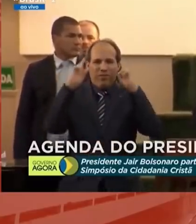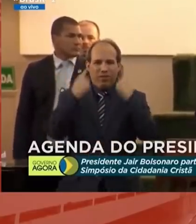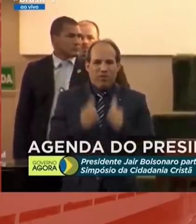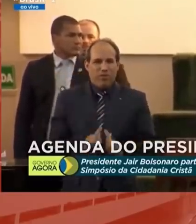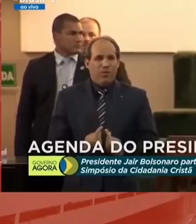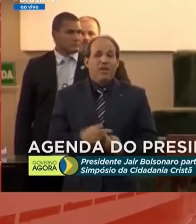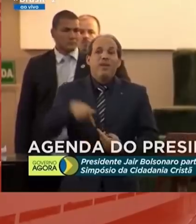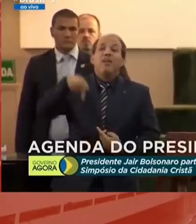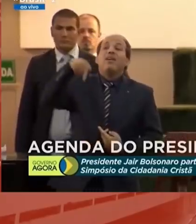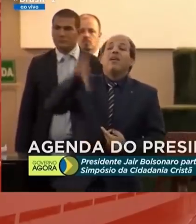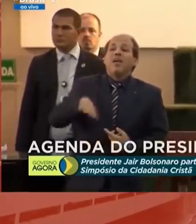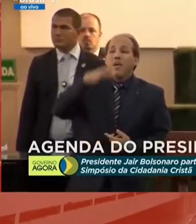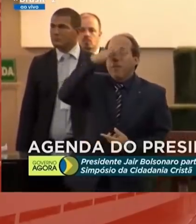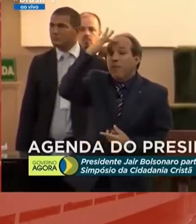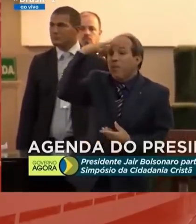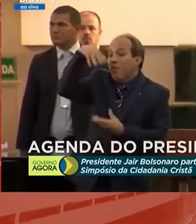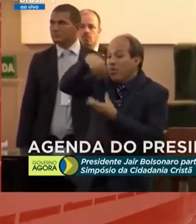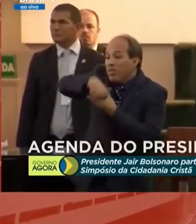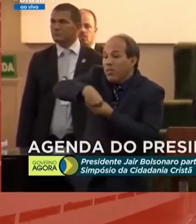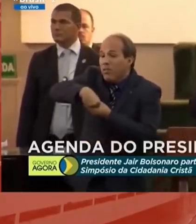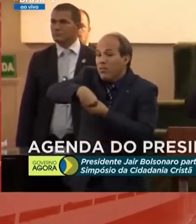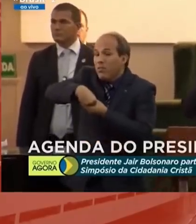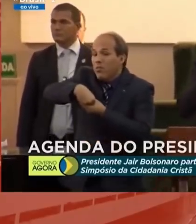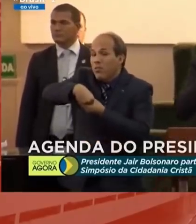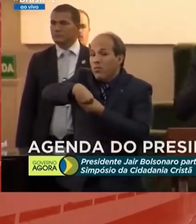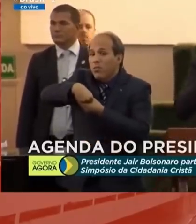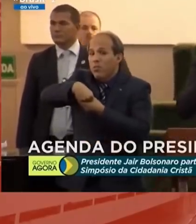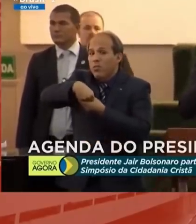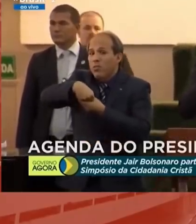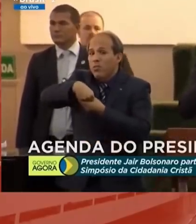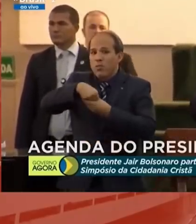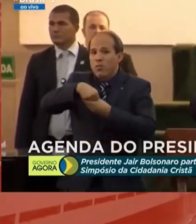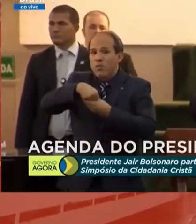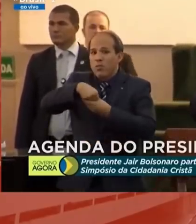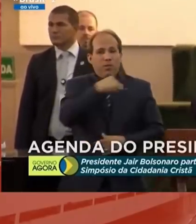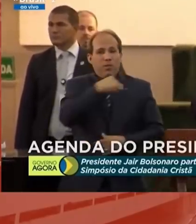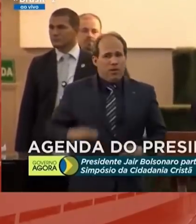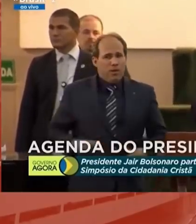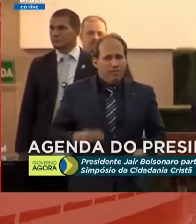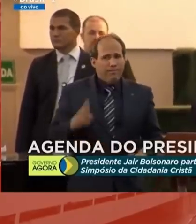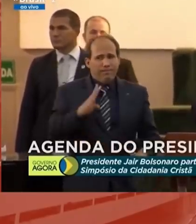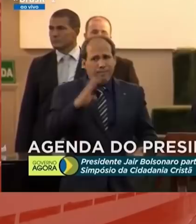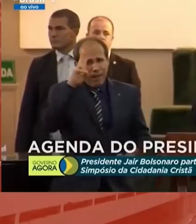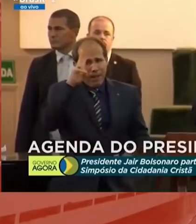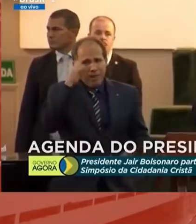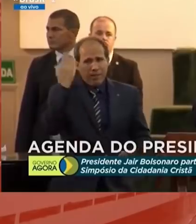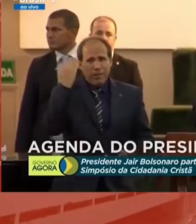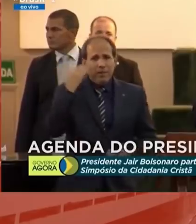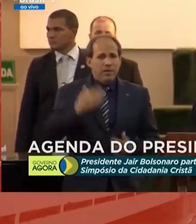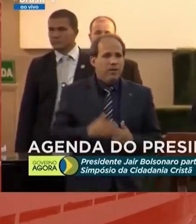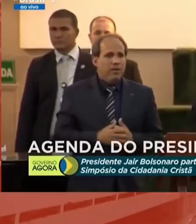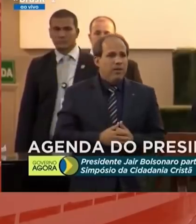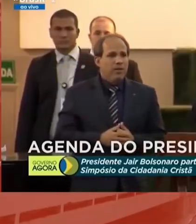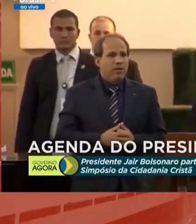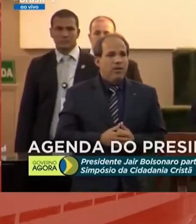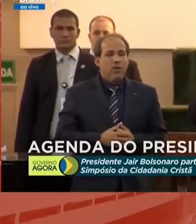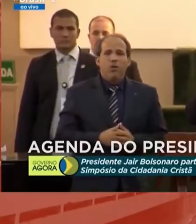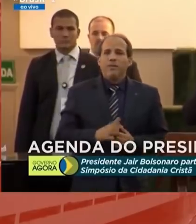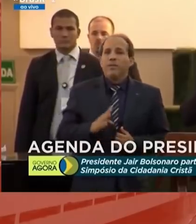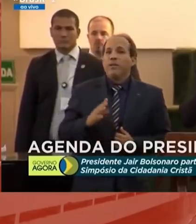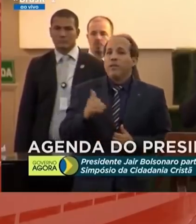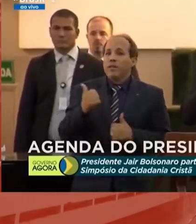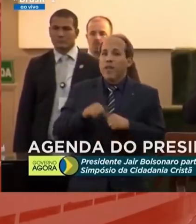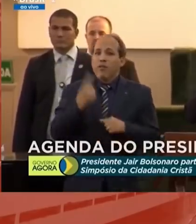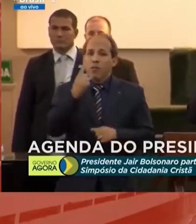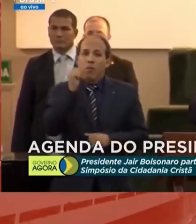atos de abuso e de violência podem ser caracterizados, né? Porque inclusive a Sociedade